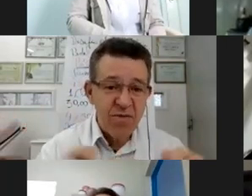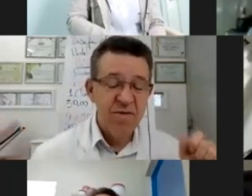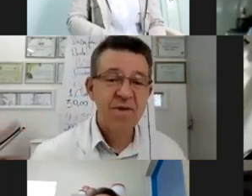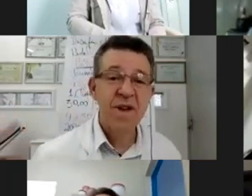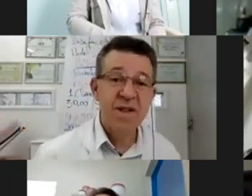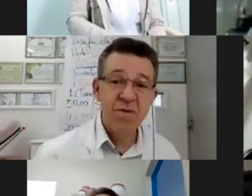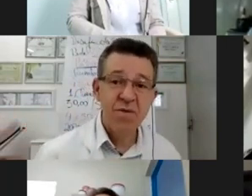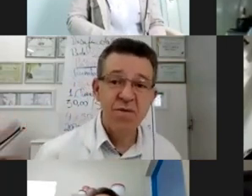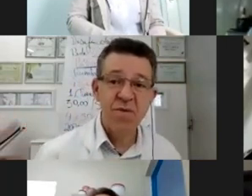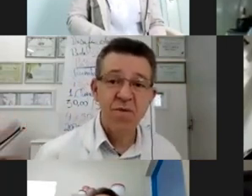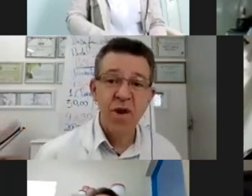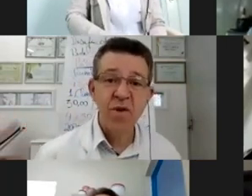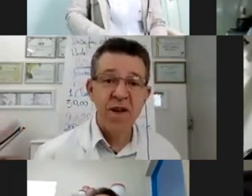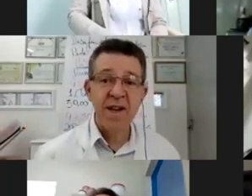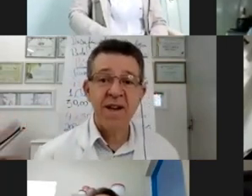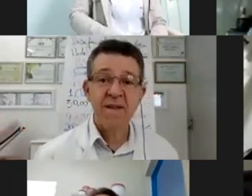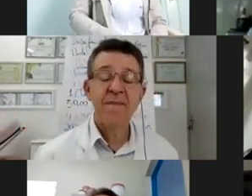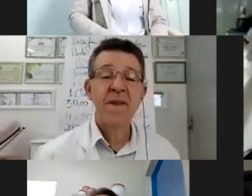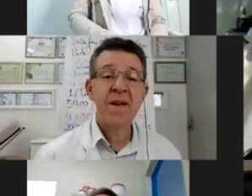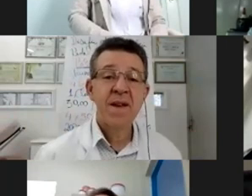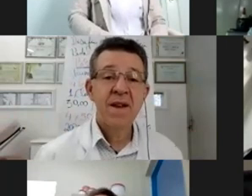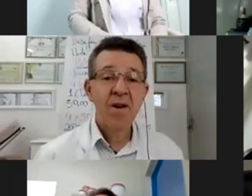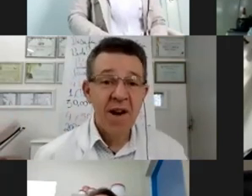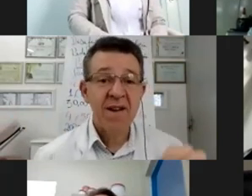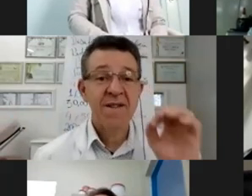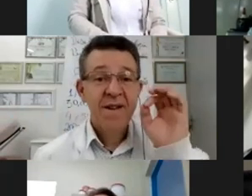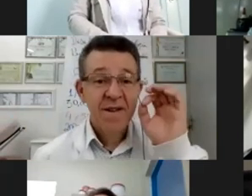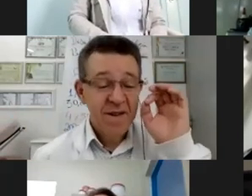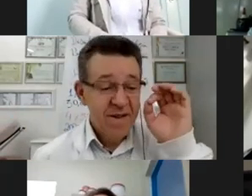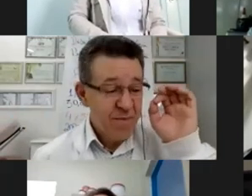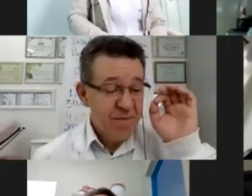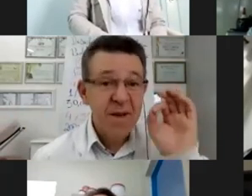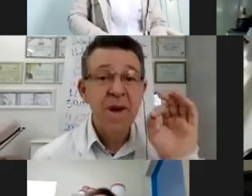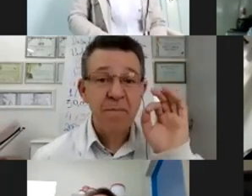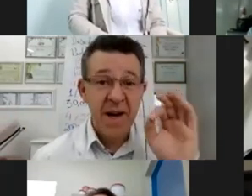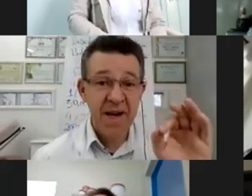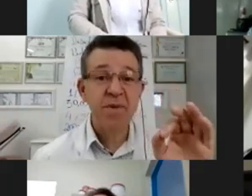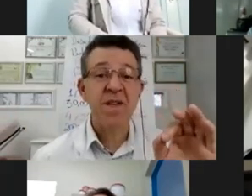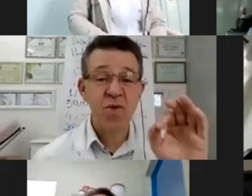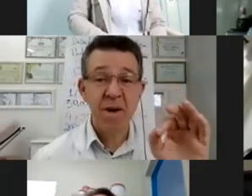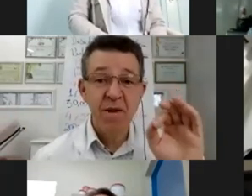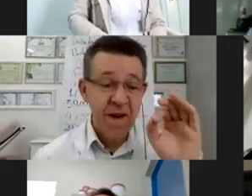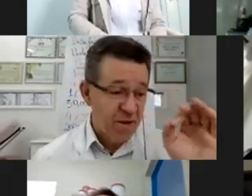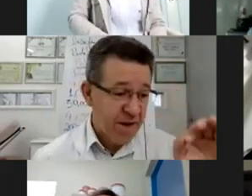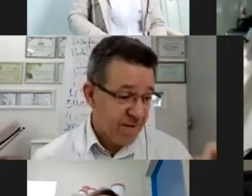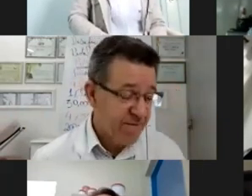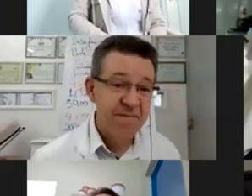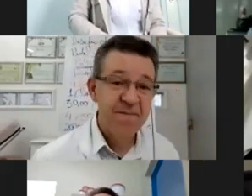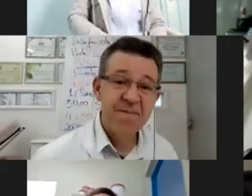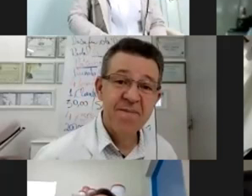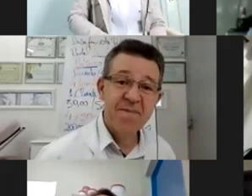dar fazer um oi-oi ali, né? Olha, se prepara, porque a sua mão vai